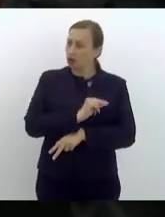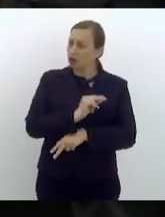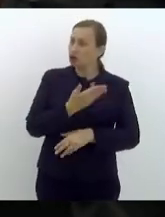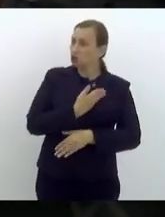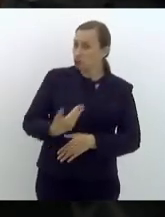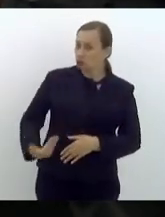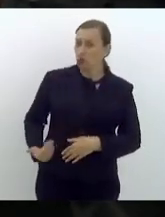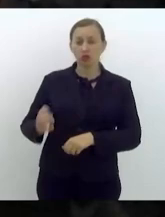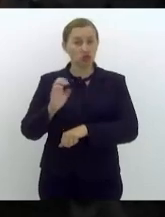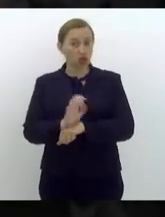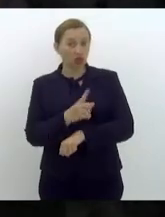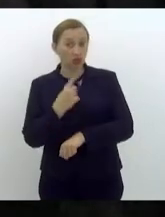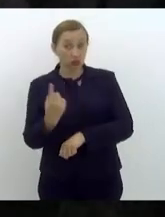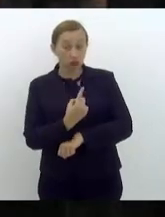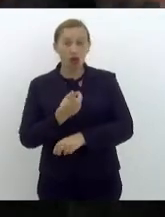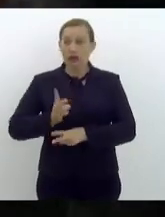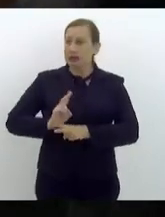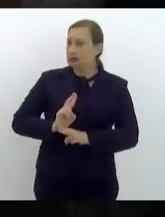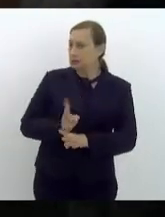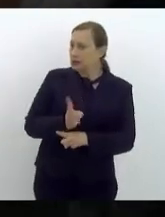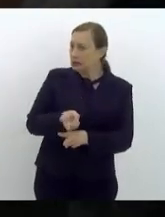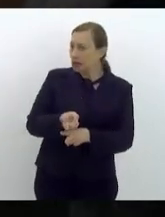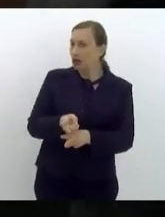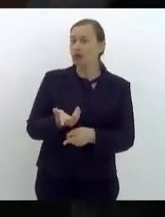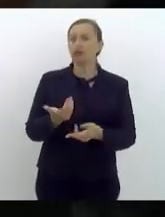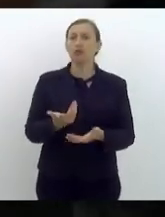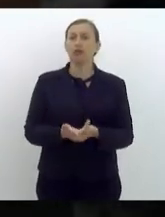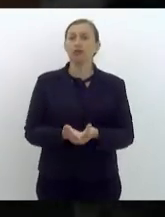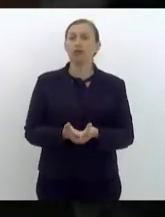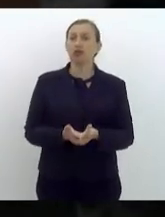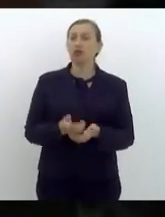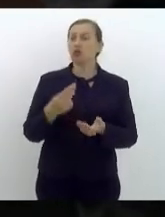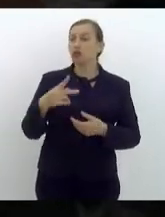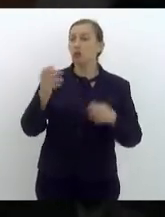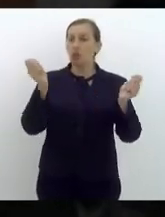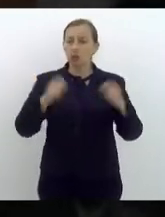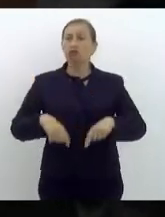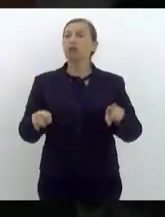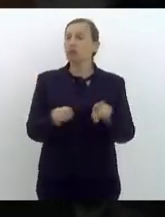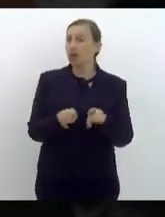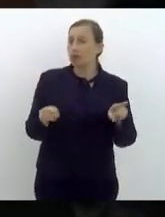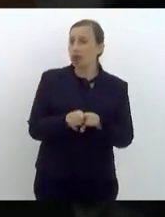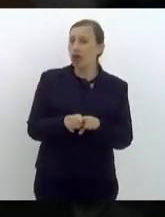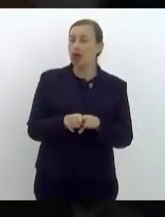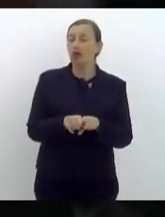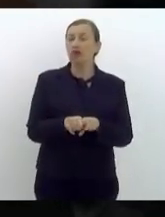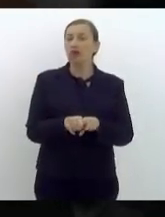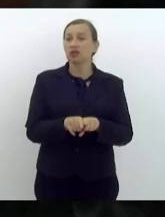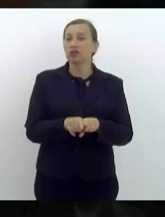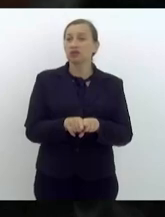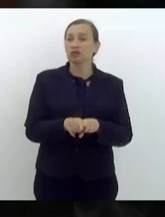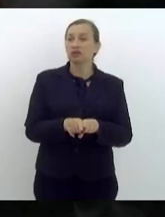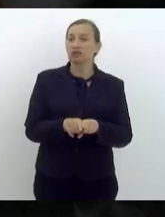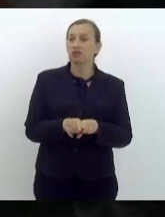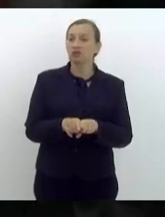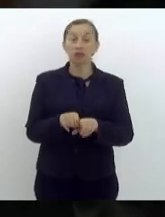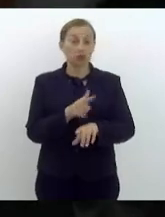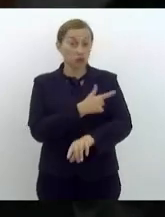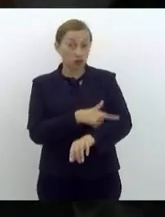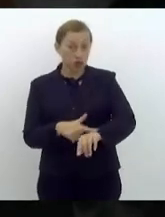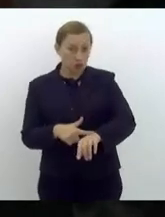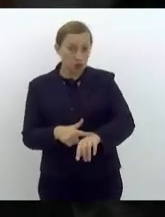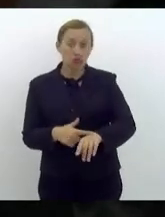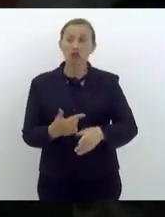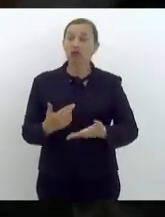nosso Estado, sempre, para além da sua competência, também com a sua gentileza, e